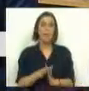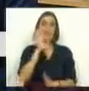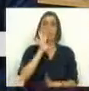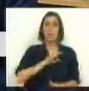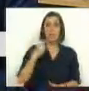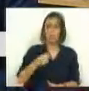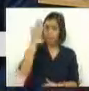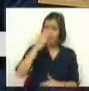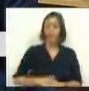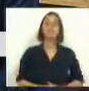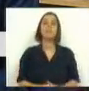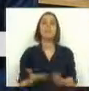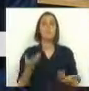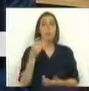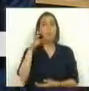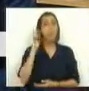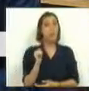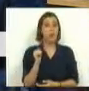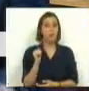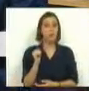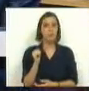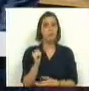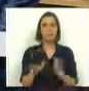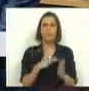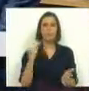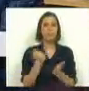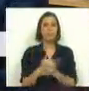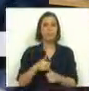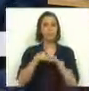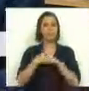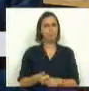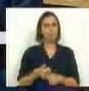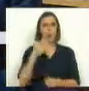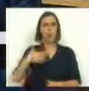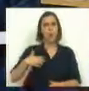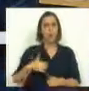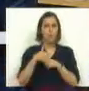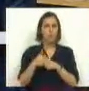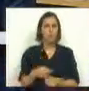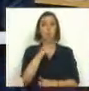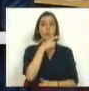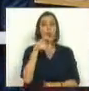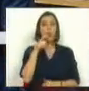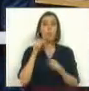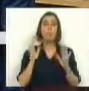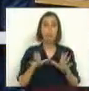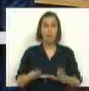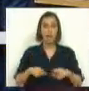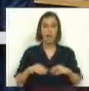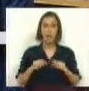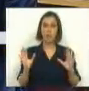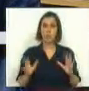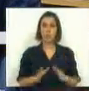Sra. Presidente, que o Partido Socialista sempre honrou e honra os compromissos